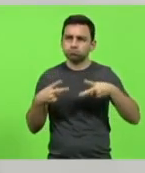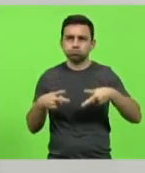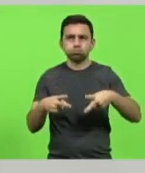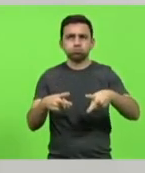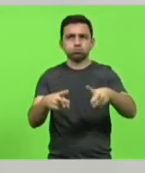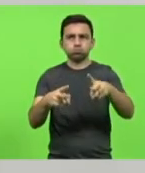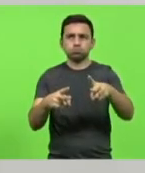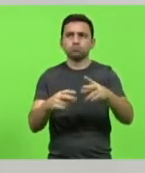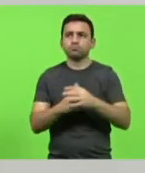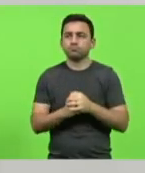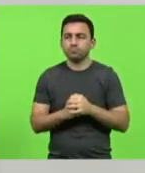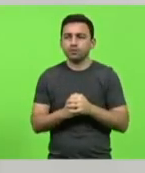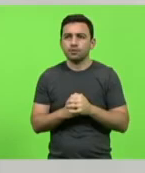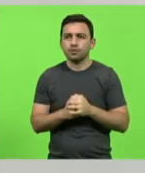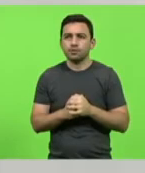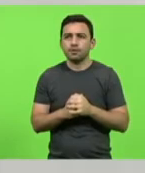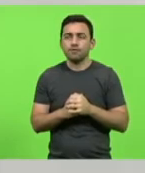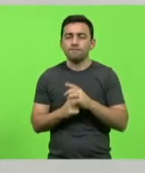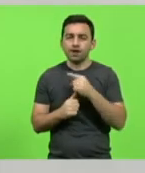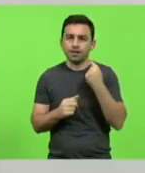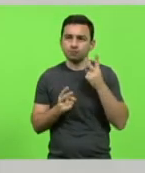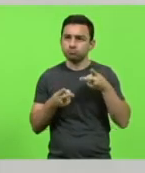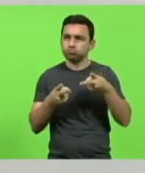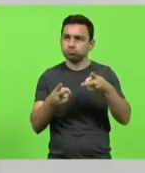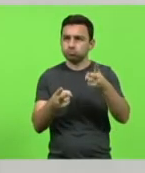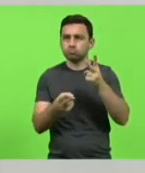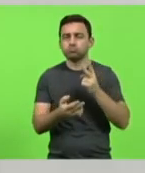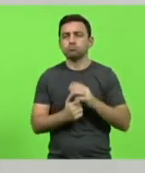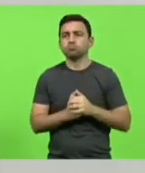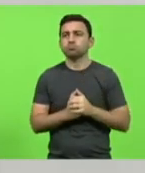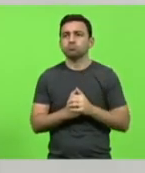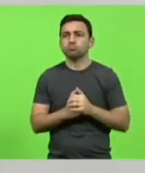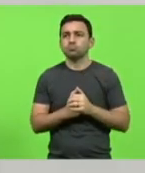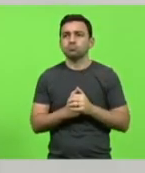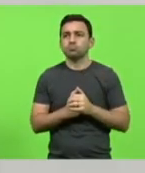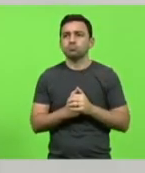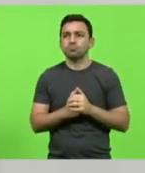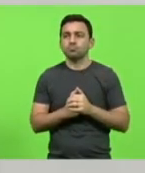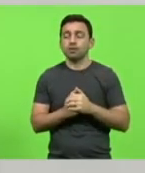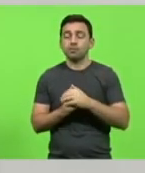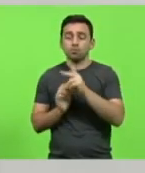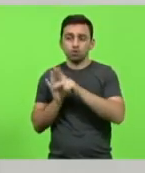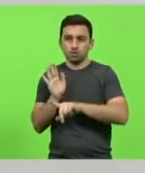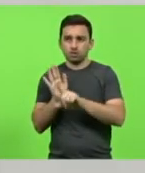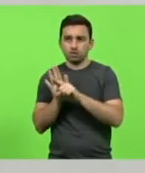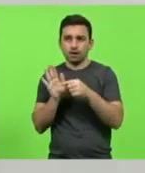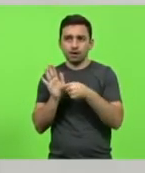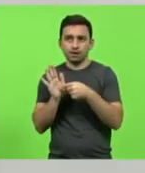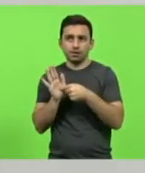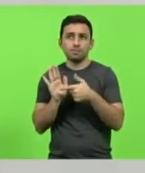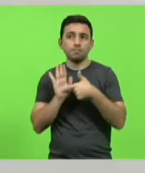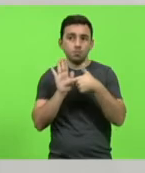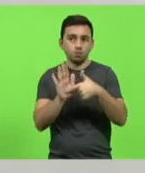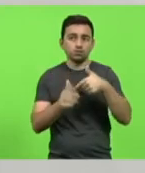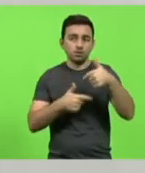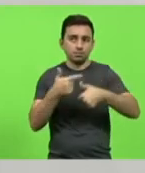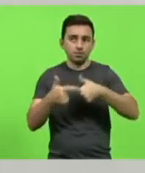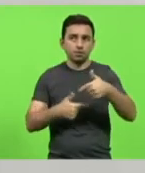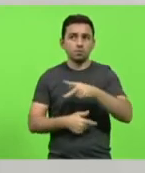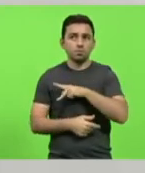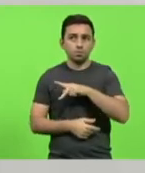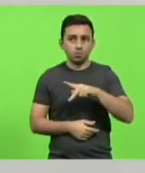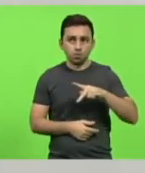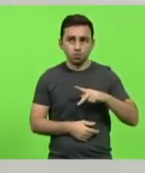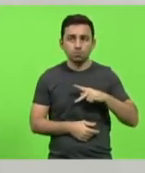validade indeterminada prevista no projeto se impõe para a rede de serviços públicos e privados